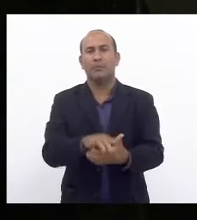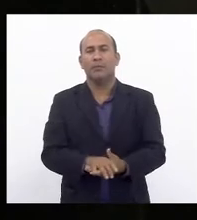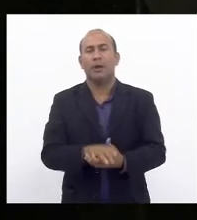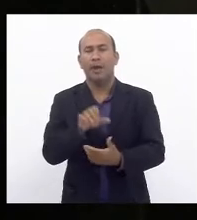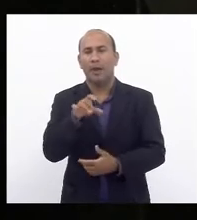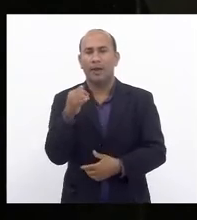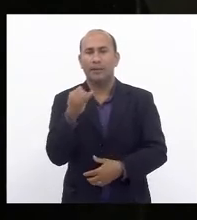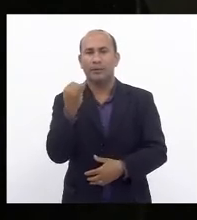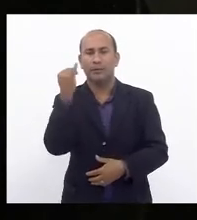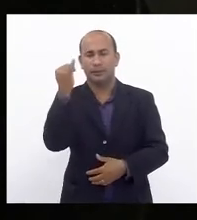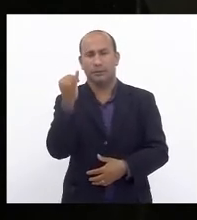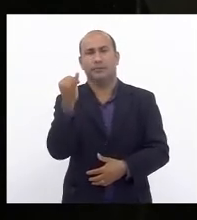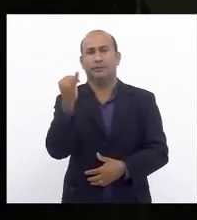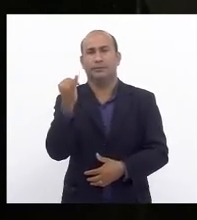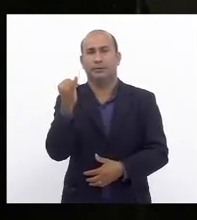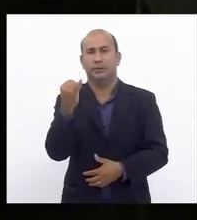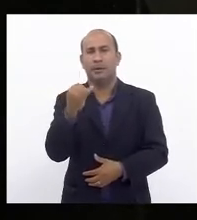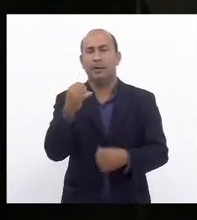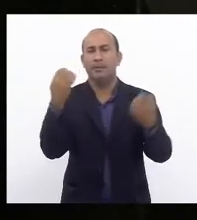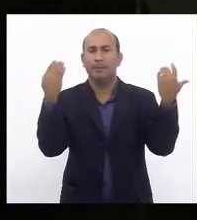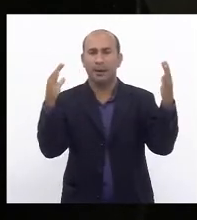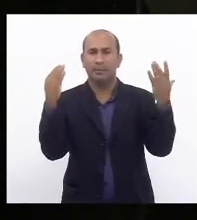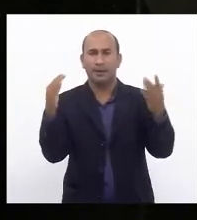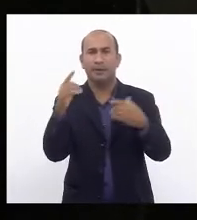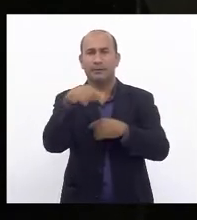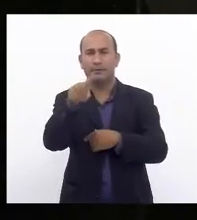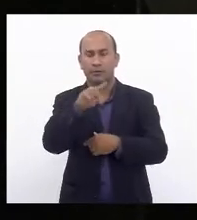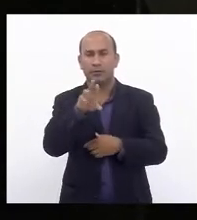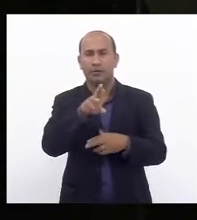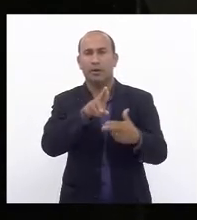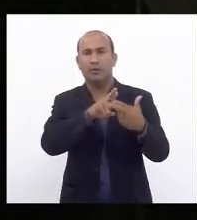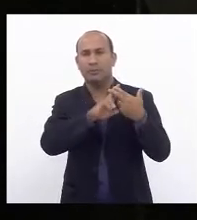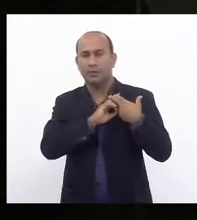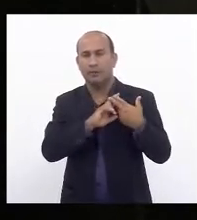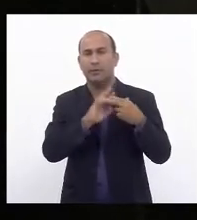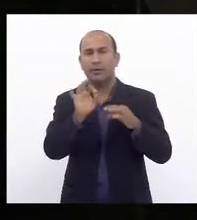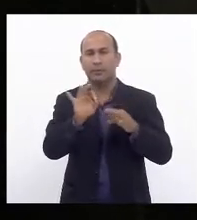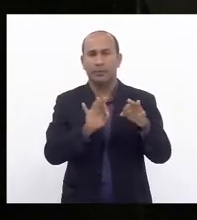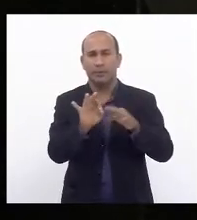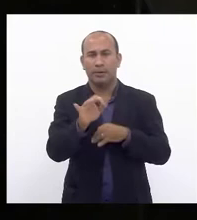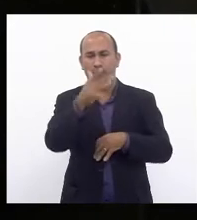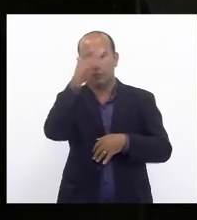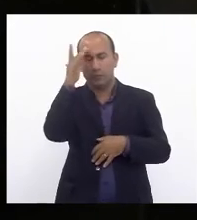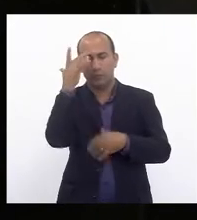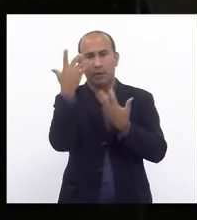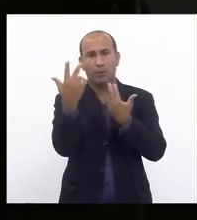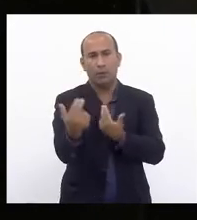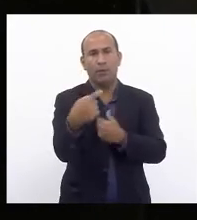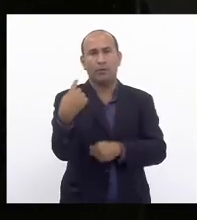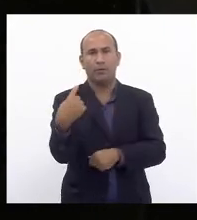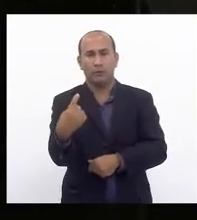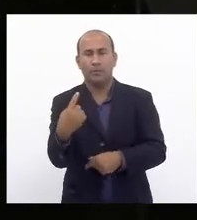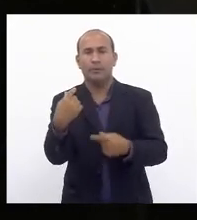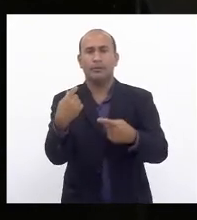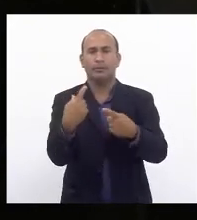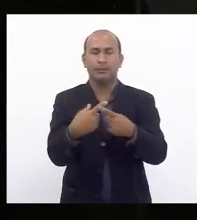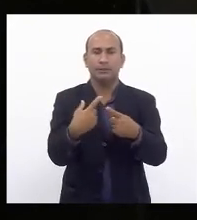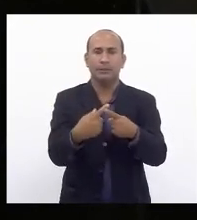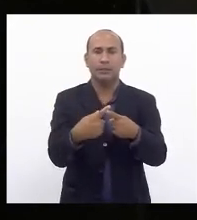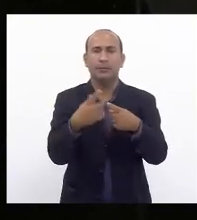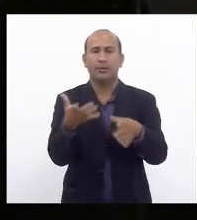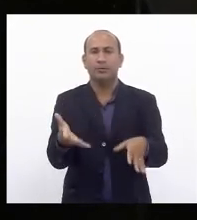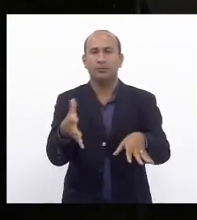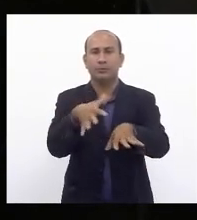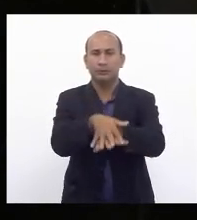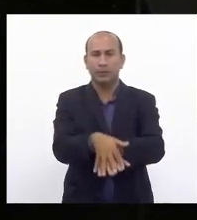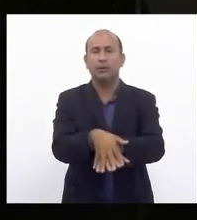é de muita importância, é de muita valia. Enfim, então, parabéns aos autores do projeto, parabéns àqueles e aquelas que, como nós, defendemos a inclusão